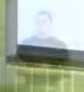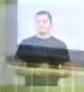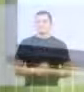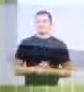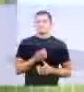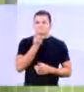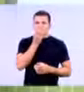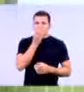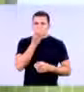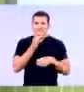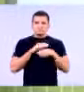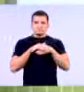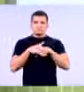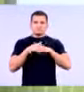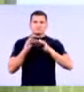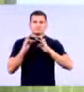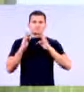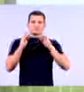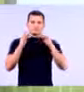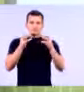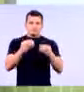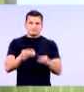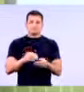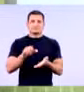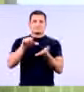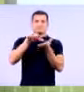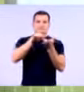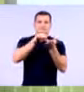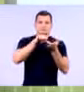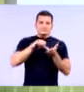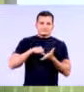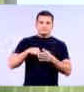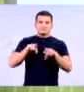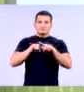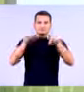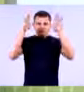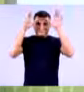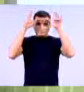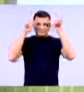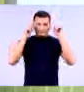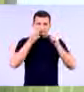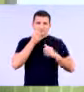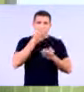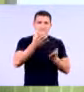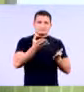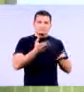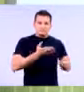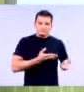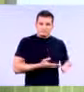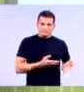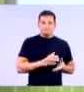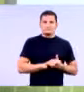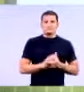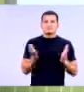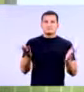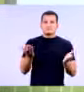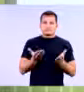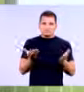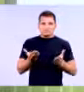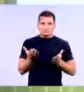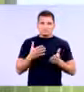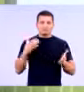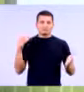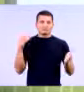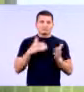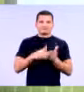Boa noite a todos os polos, ao Instituto Federal do Acre. Sejam bem-vindos à nossa última aula de ambientação